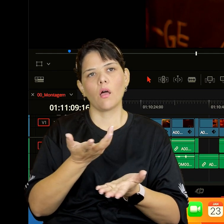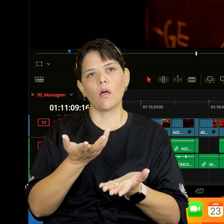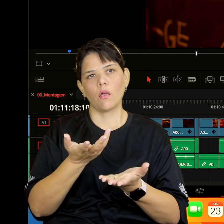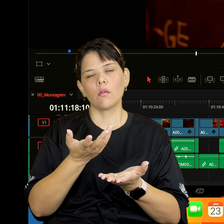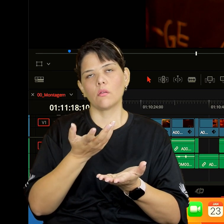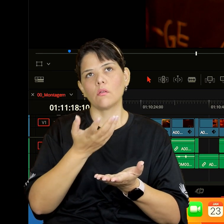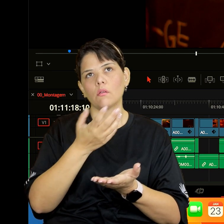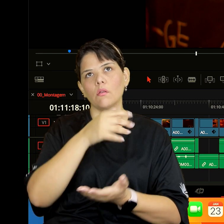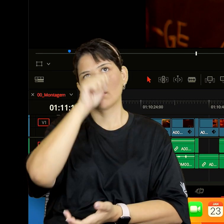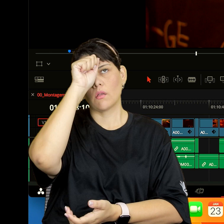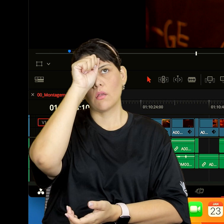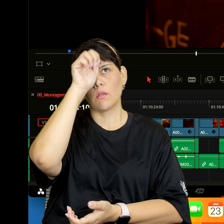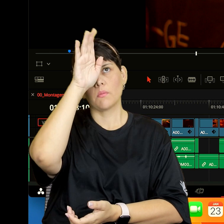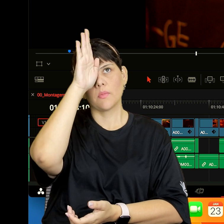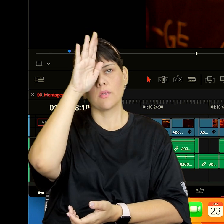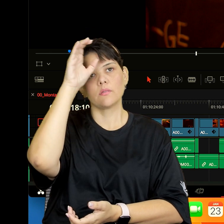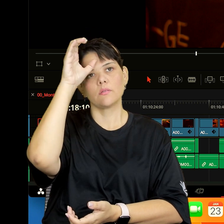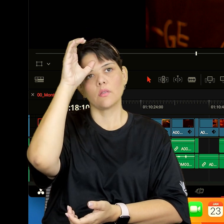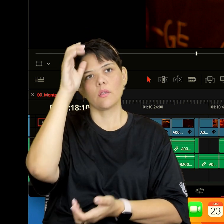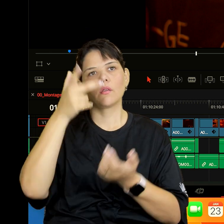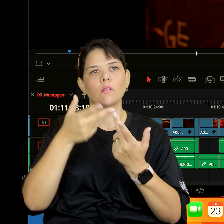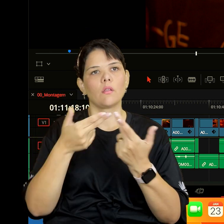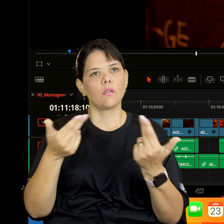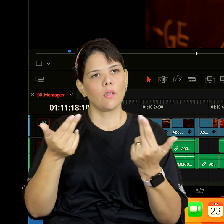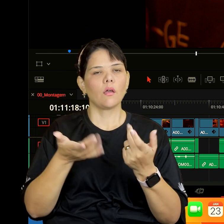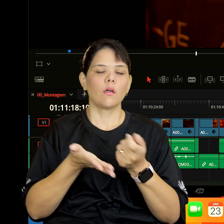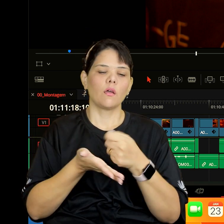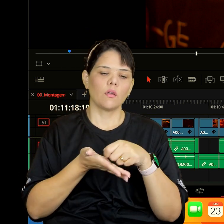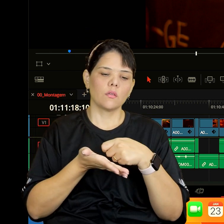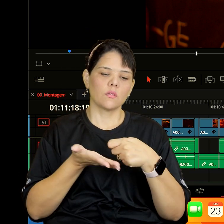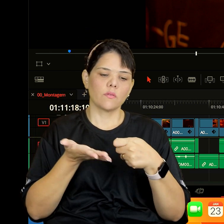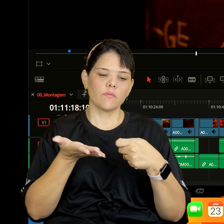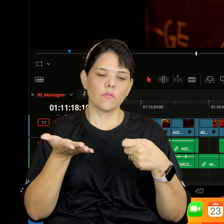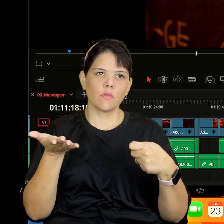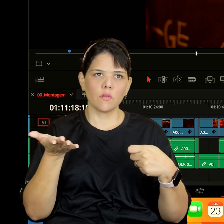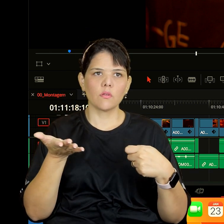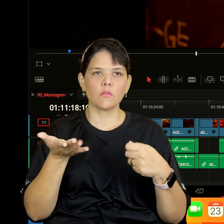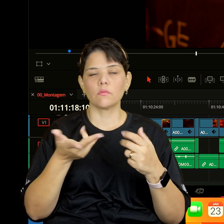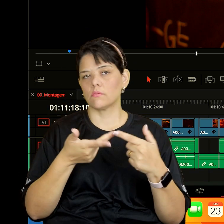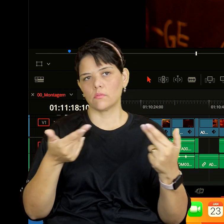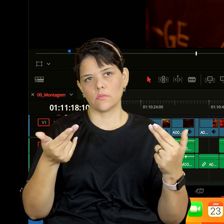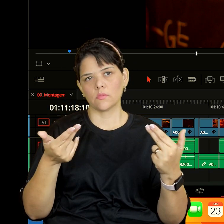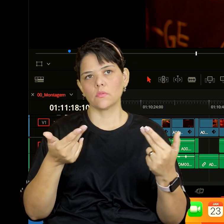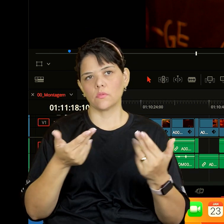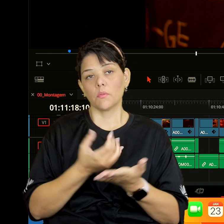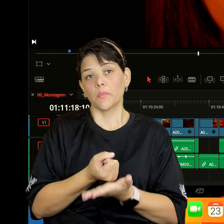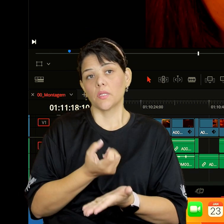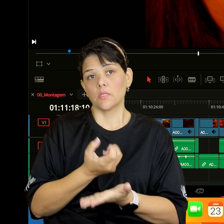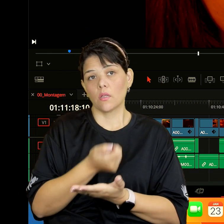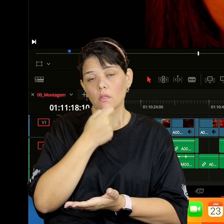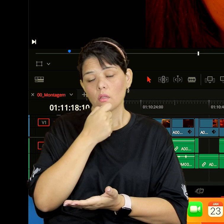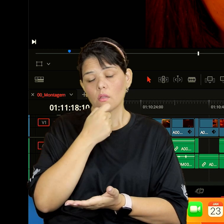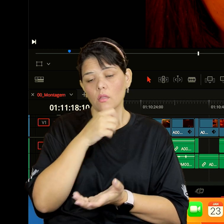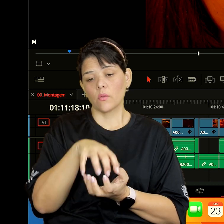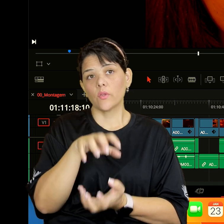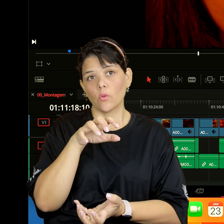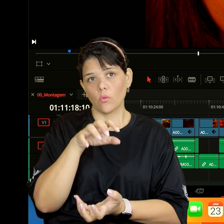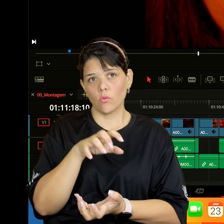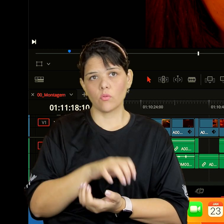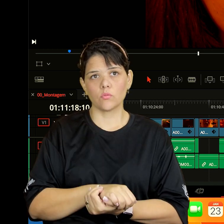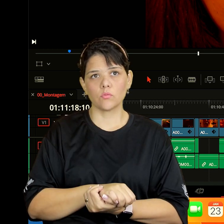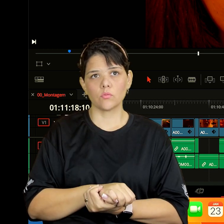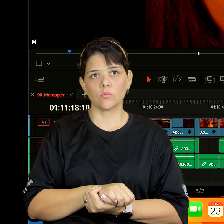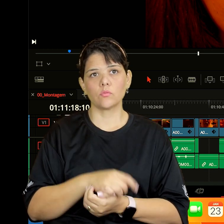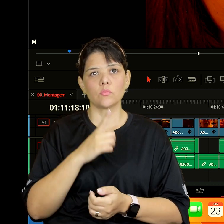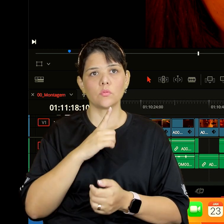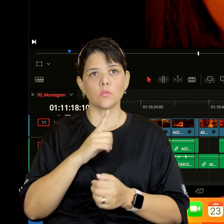Então, a gente traz todo esse sentimento. A gente tem vários cortes em menos tempo. Por quê? Porque é uma passagem de tempo mais